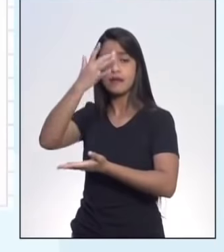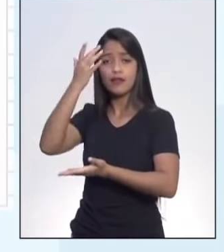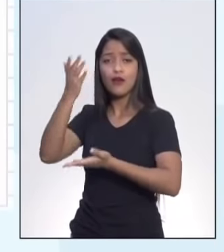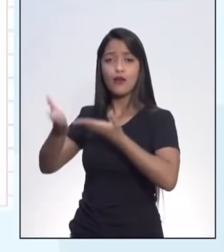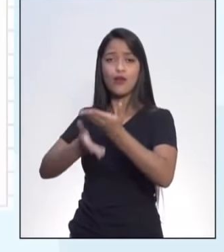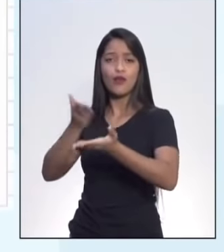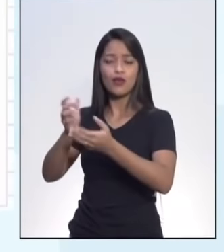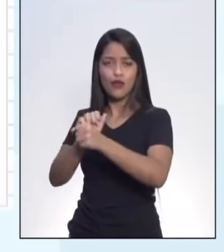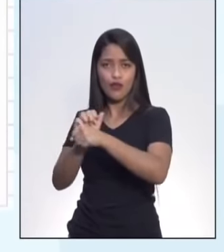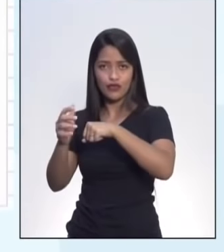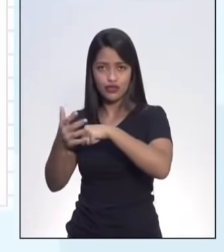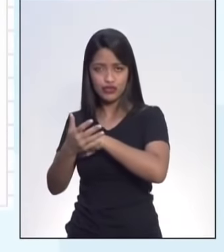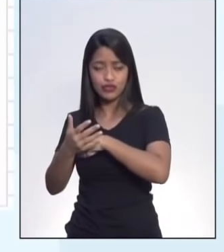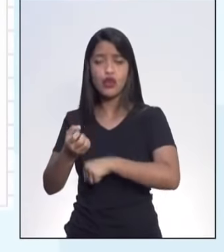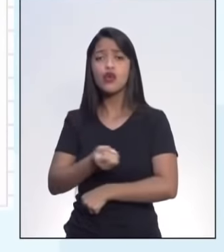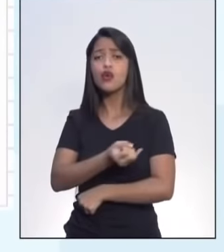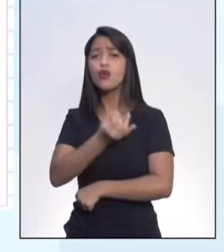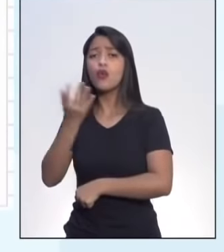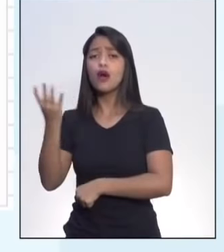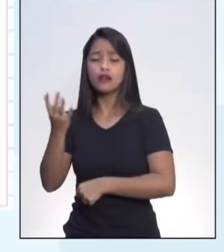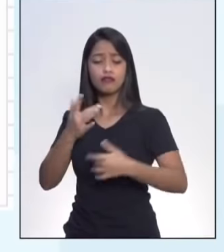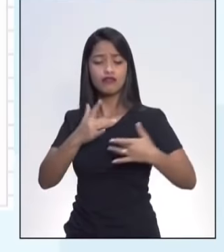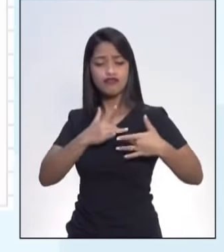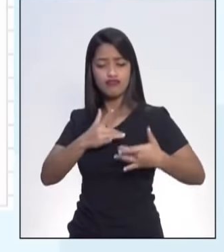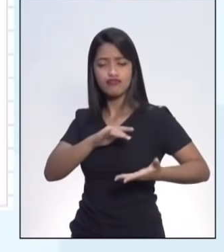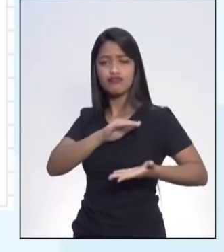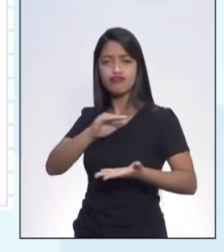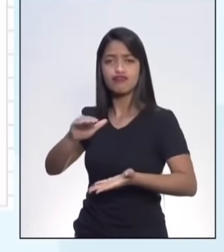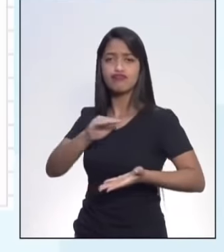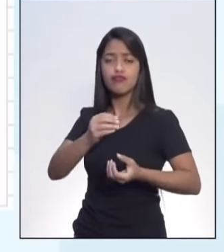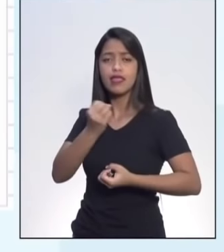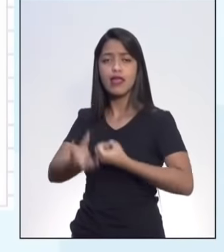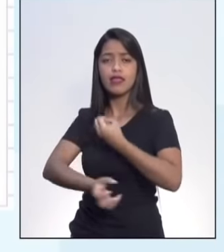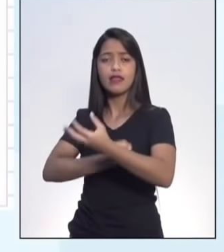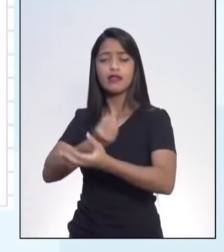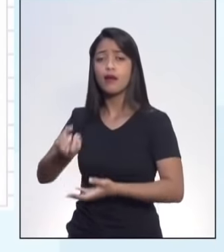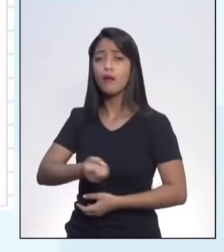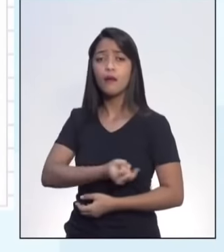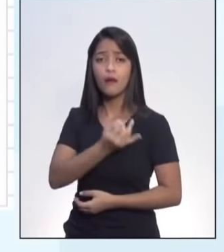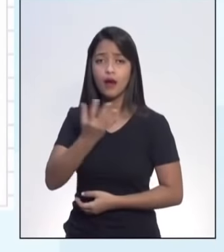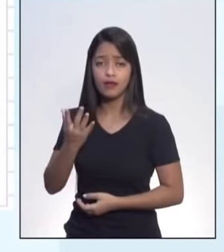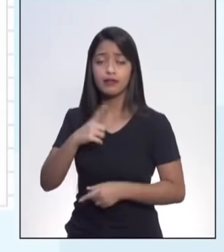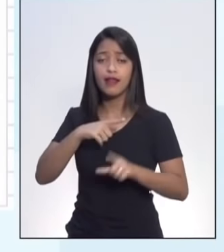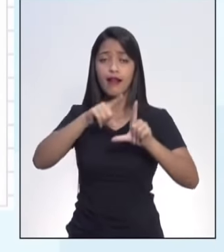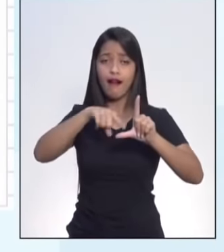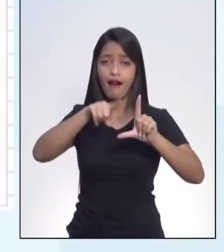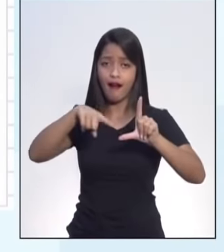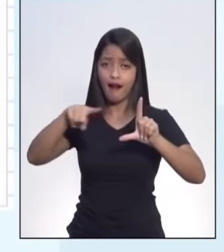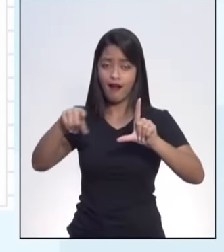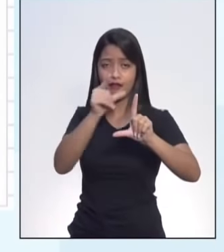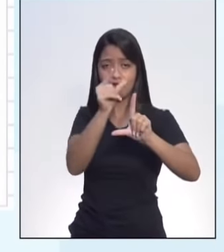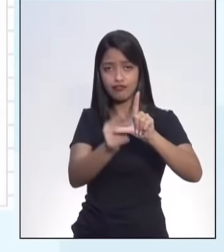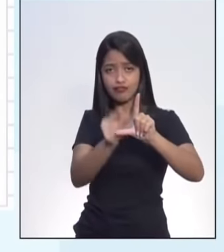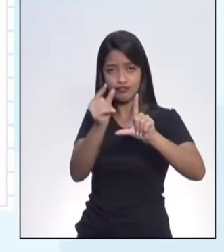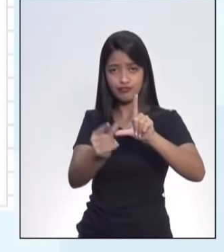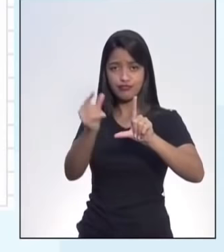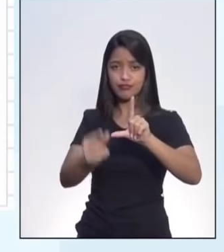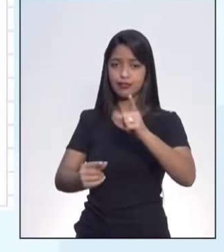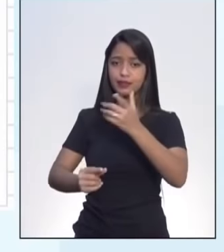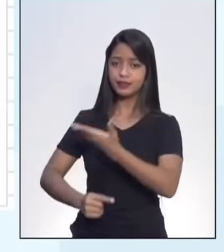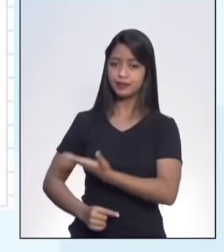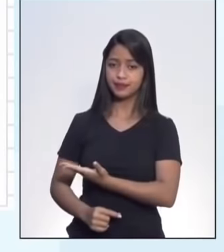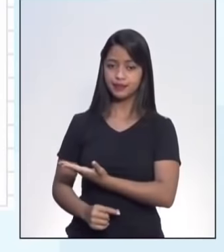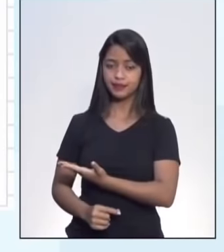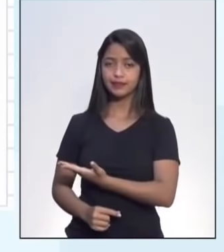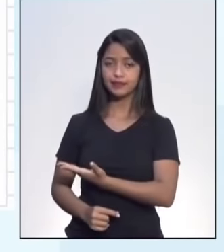amigos. Vamos a ele? Olha lá, temos um belíssimo gráfico de barras, tá ok? Com todos os ingredientes.